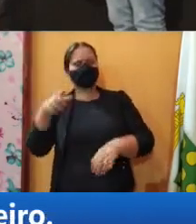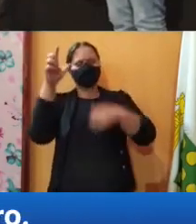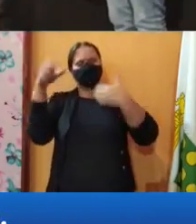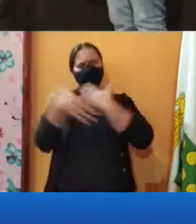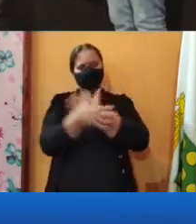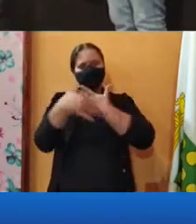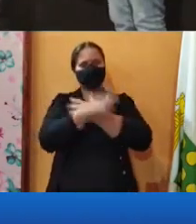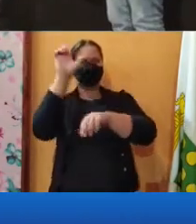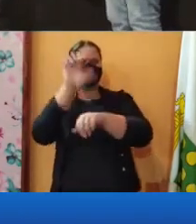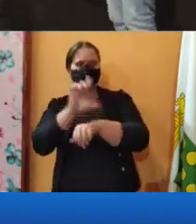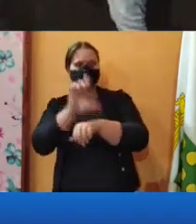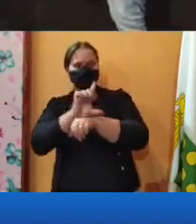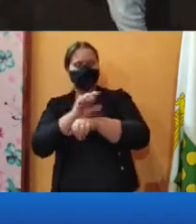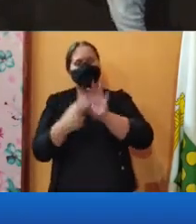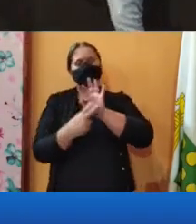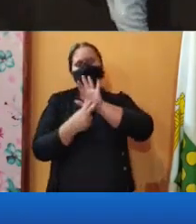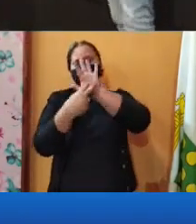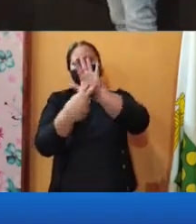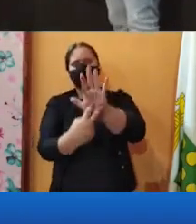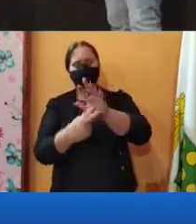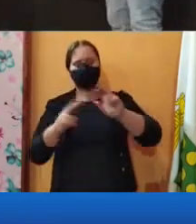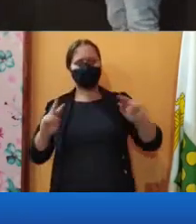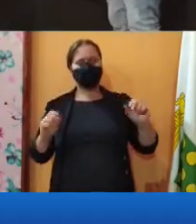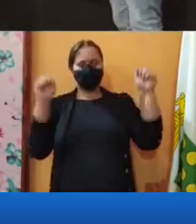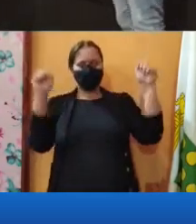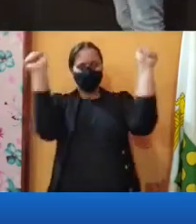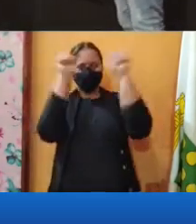Limoeiro, prestigiando o artista,